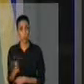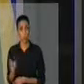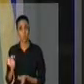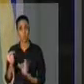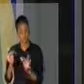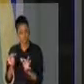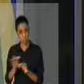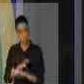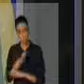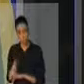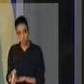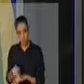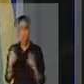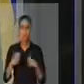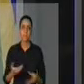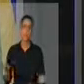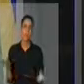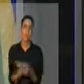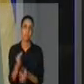por judicialização,